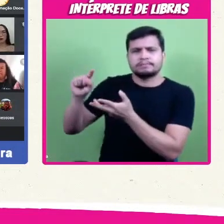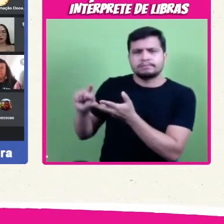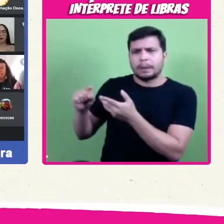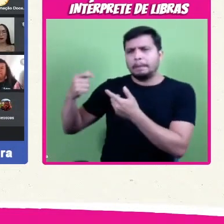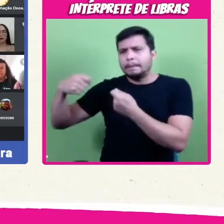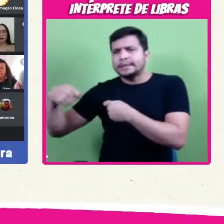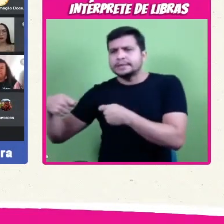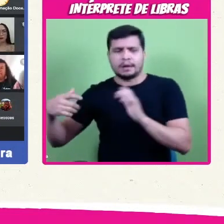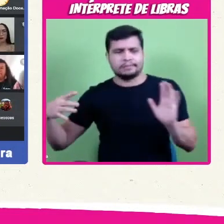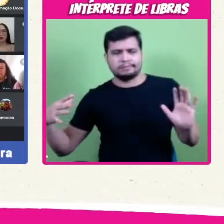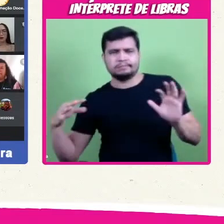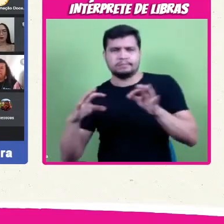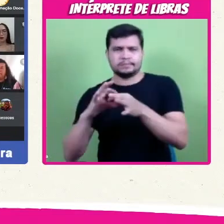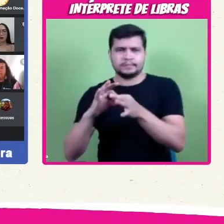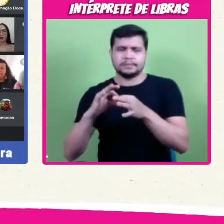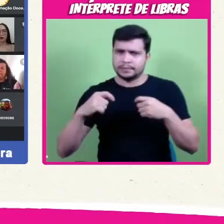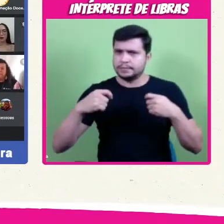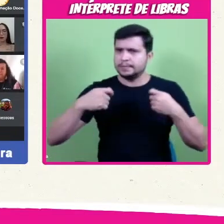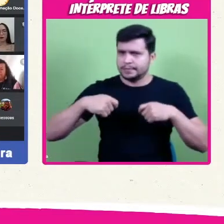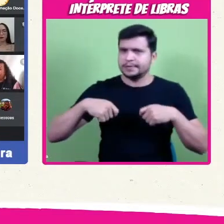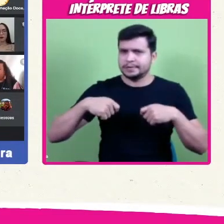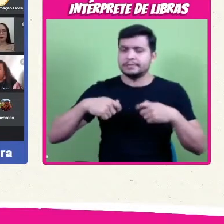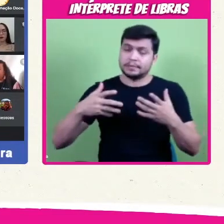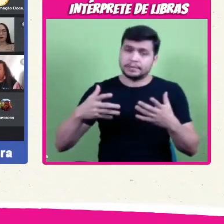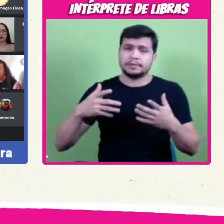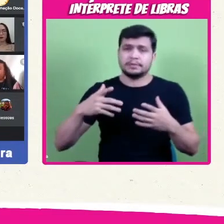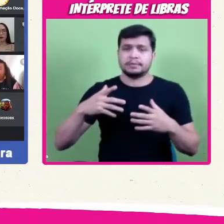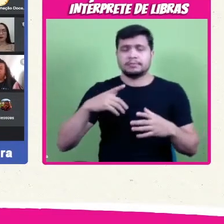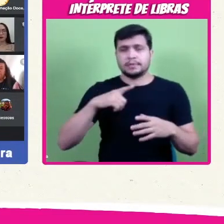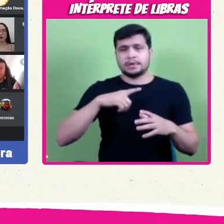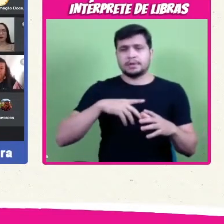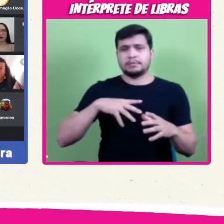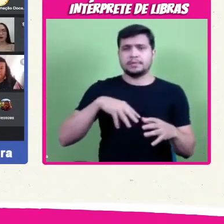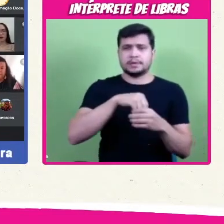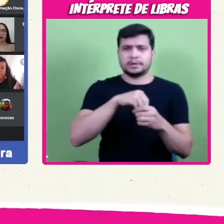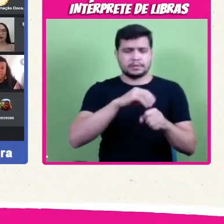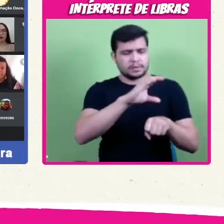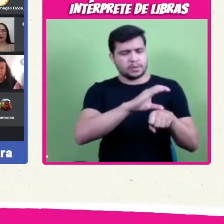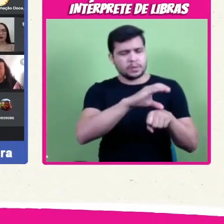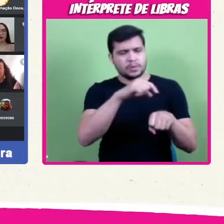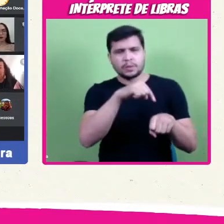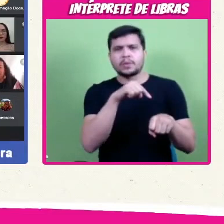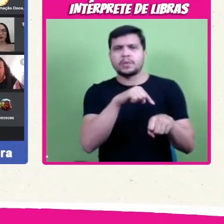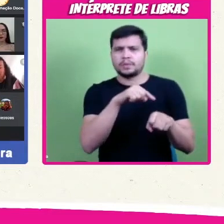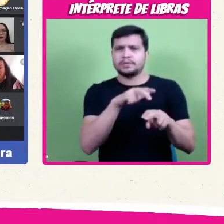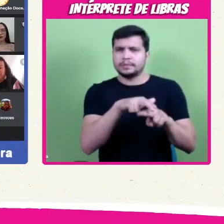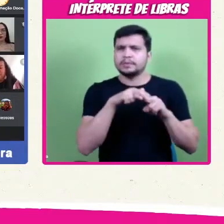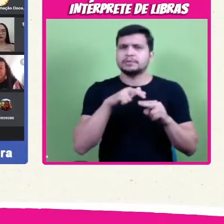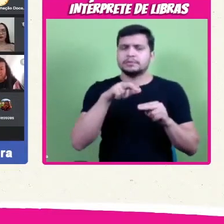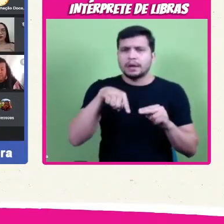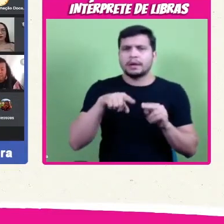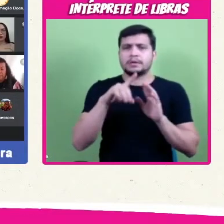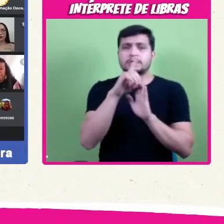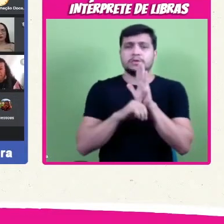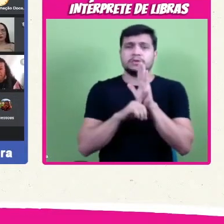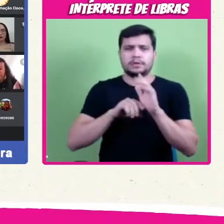dimensão democrática. É assim que a nossa Constituição define o direito à educação,